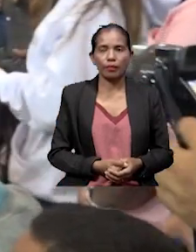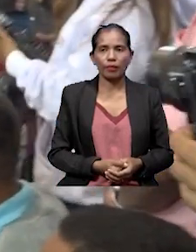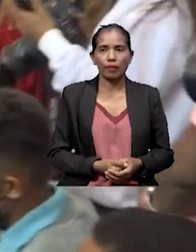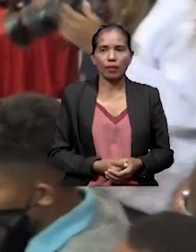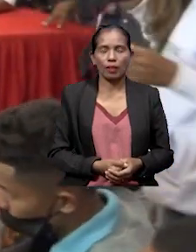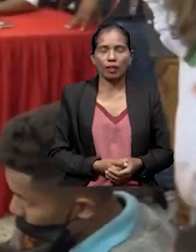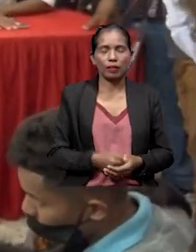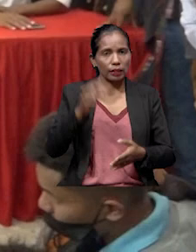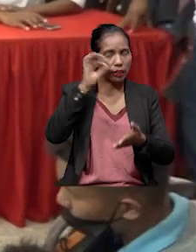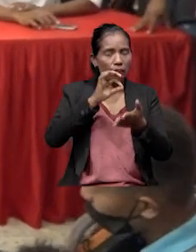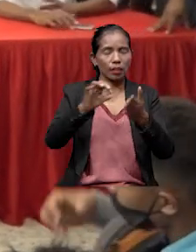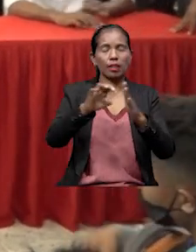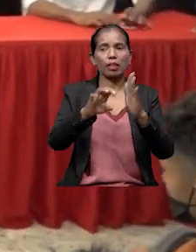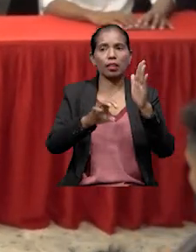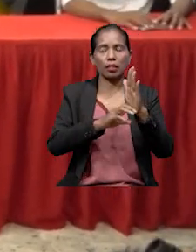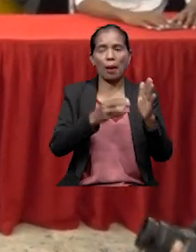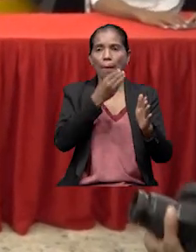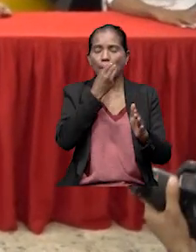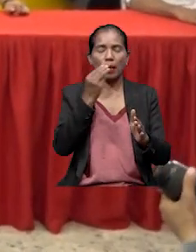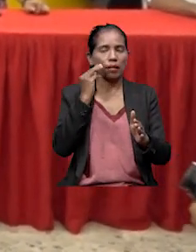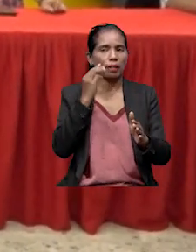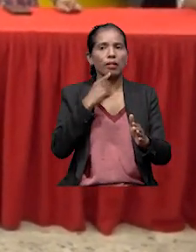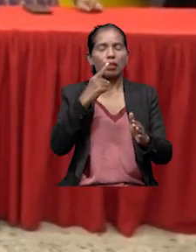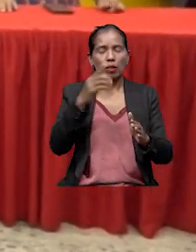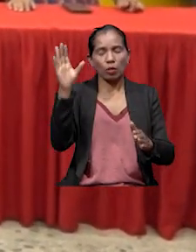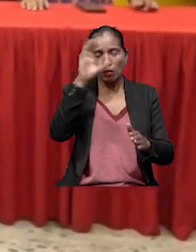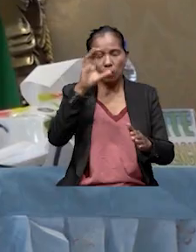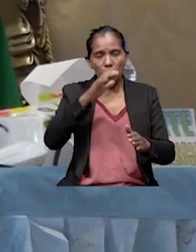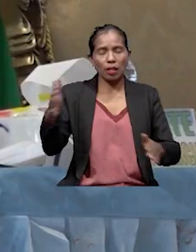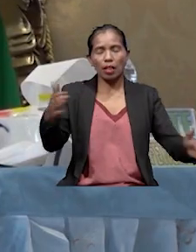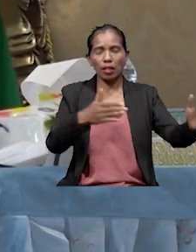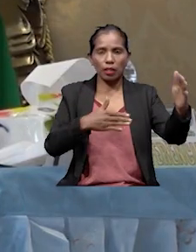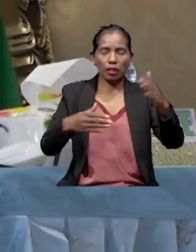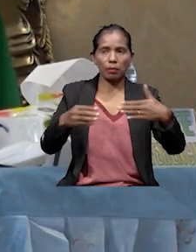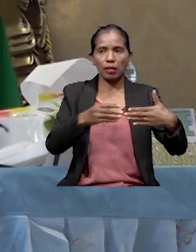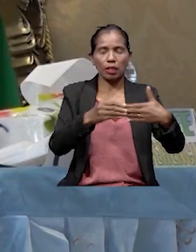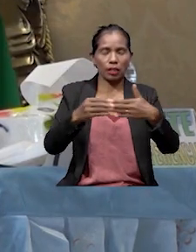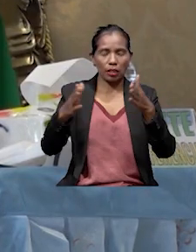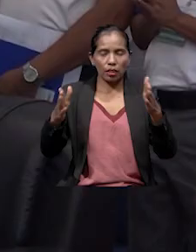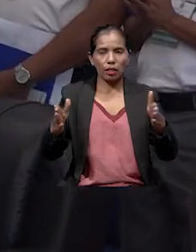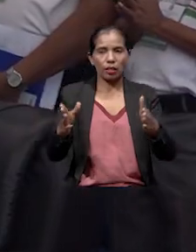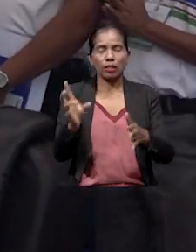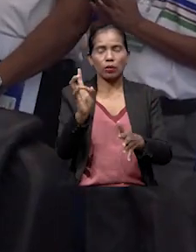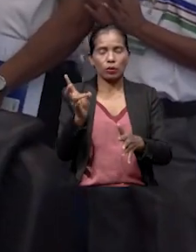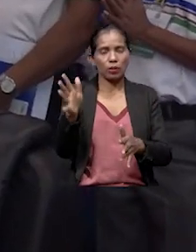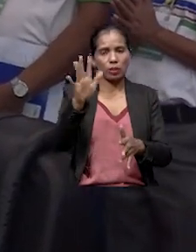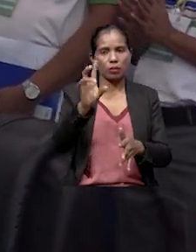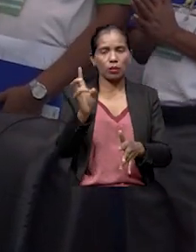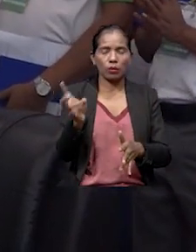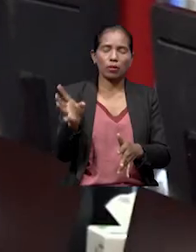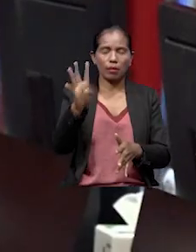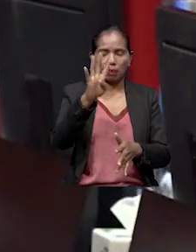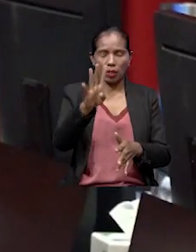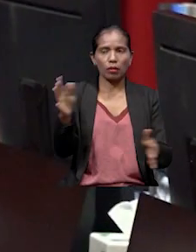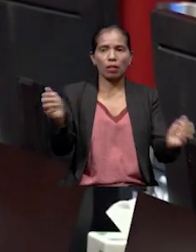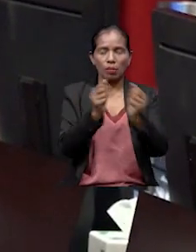Secretário-Geral Fretilin, Marie Binha Muda Alcatiri Hateten, nia sebuka atu libro líder Sira 74-75, atu hamutuk Rodilori